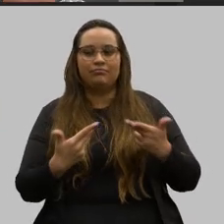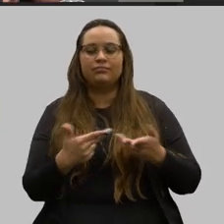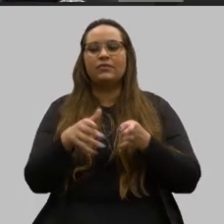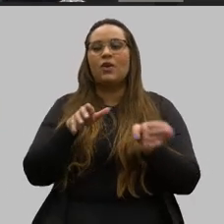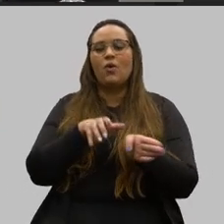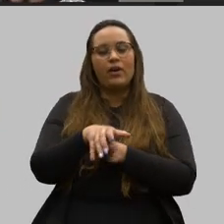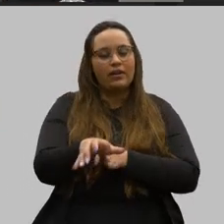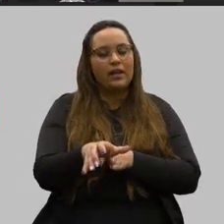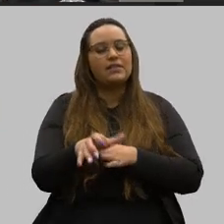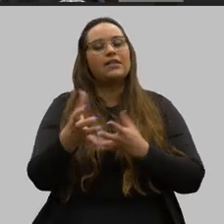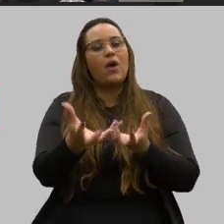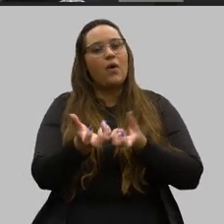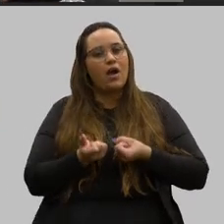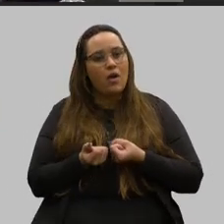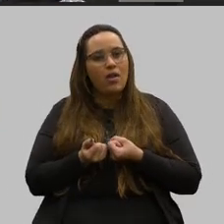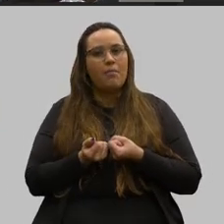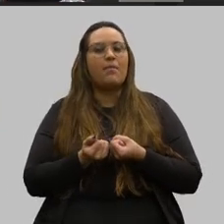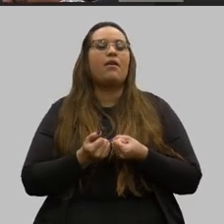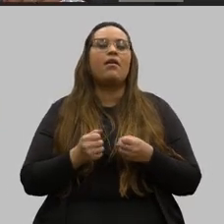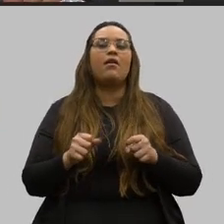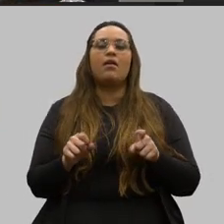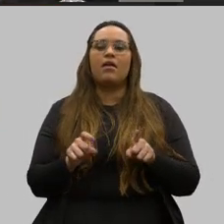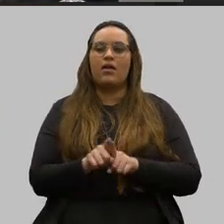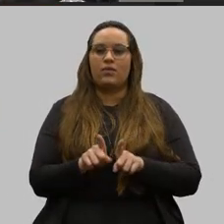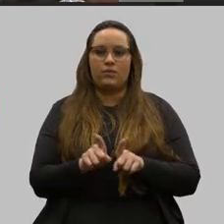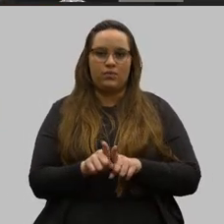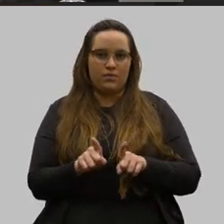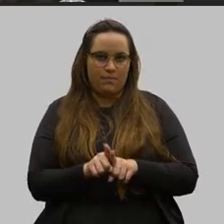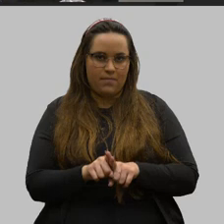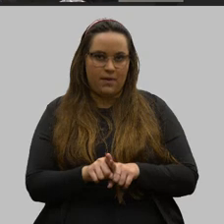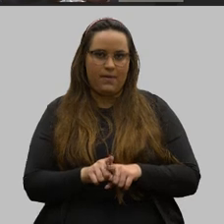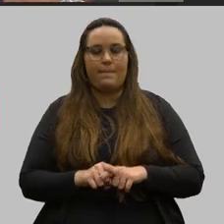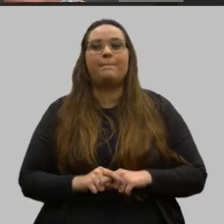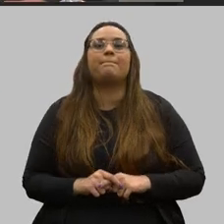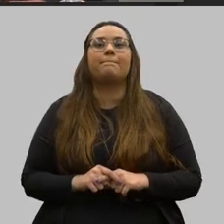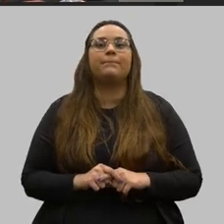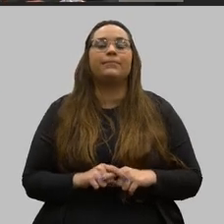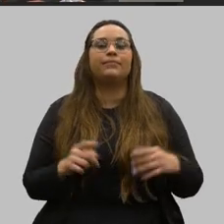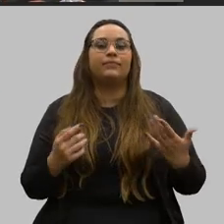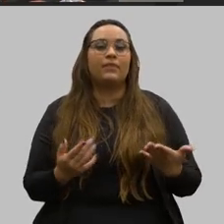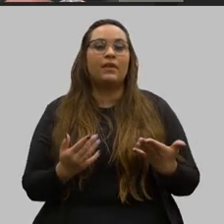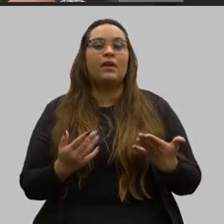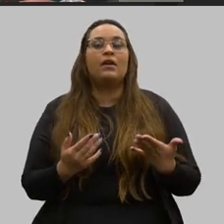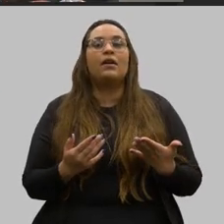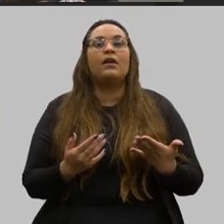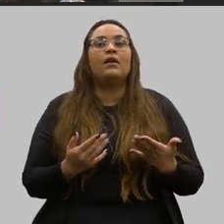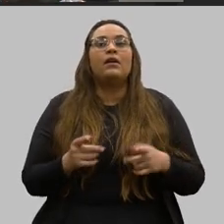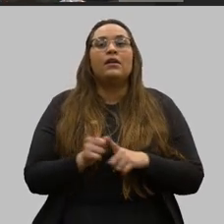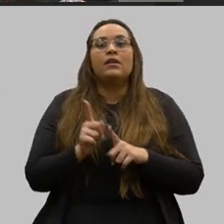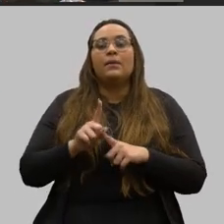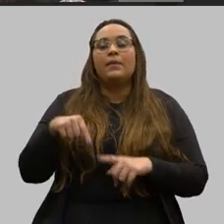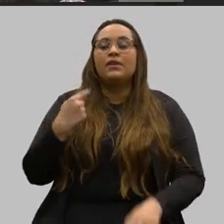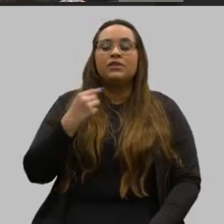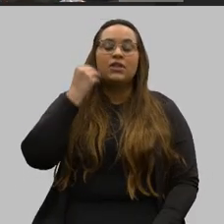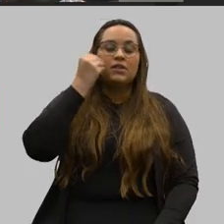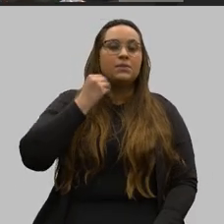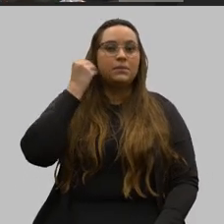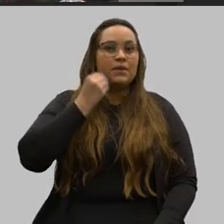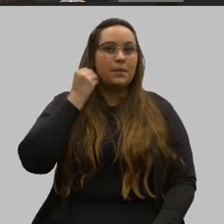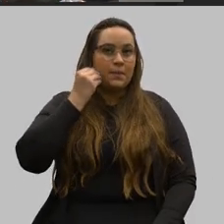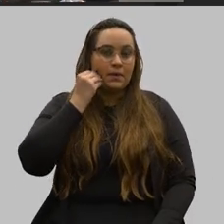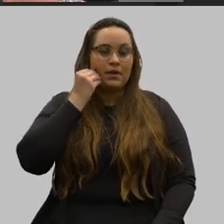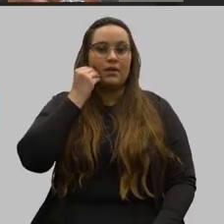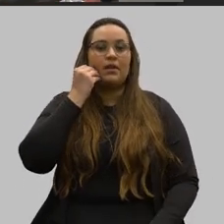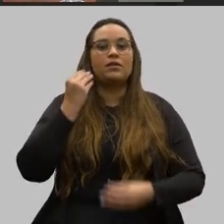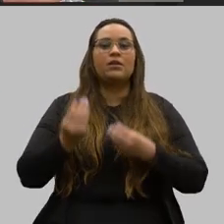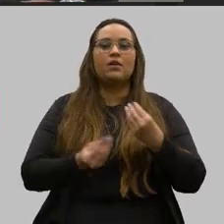acolhimento A ideia é que a gente tenha isso como fomento n estamos ainda em caráter de eh experimentação dess dessa